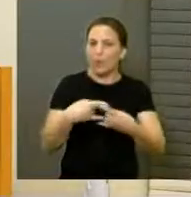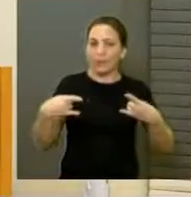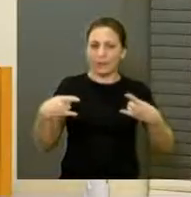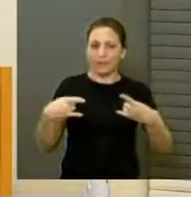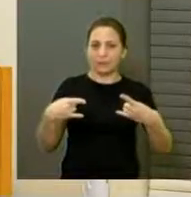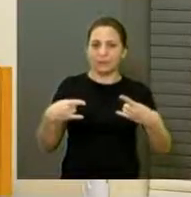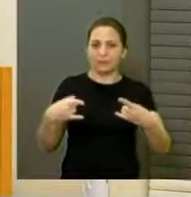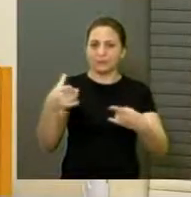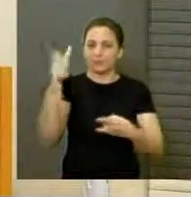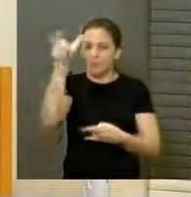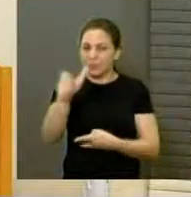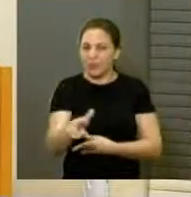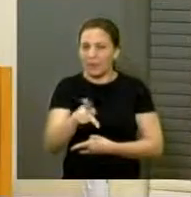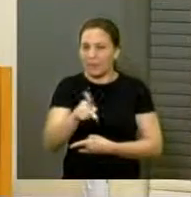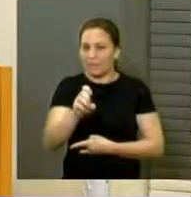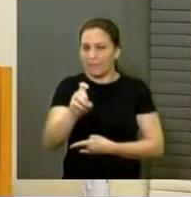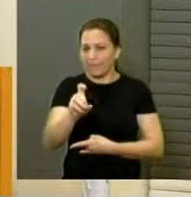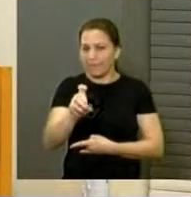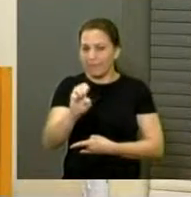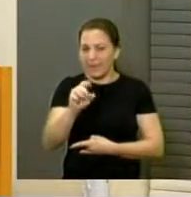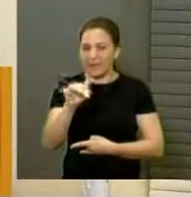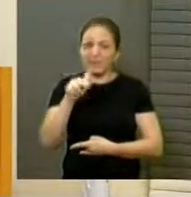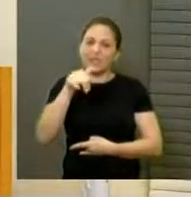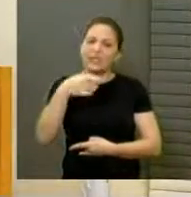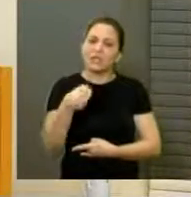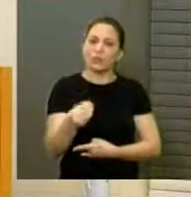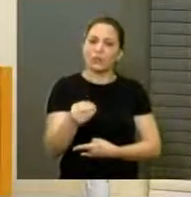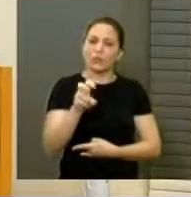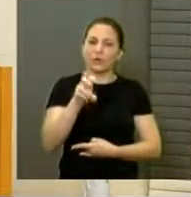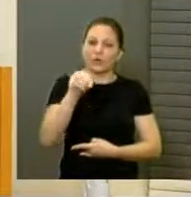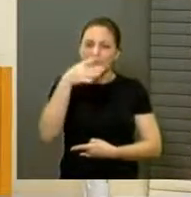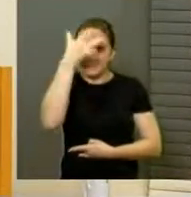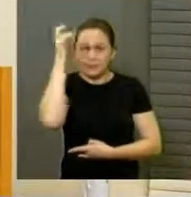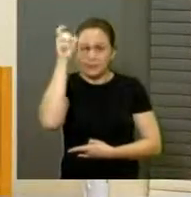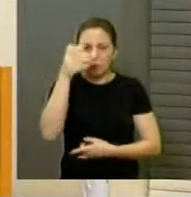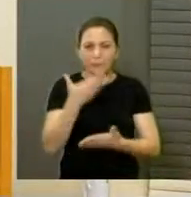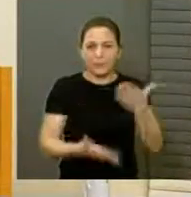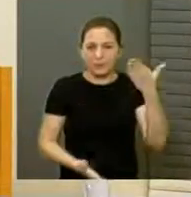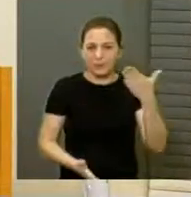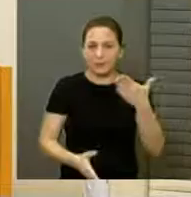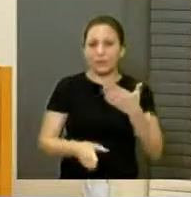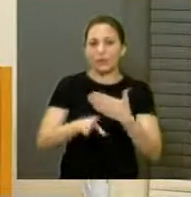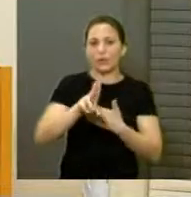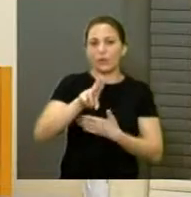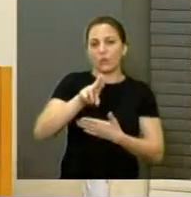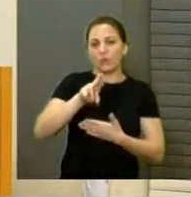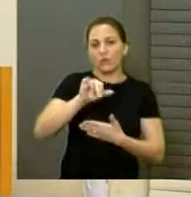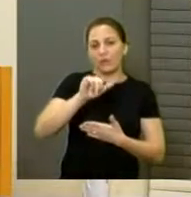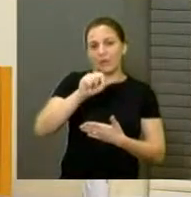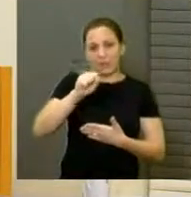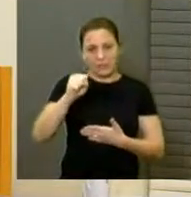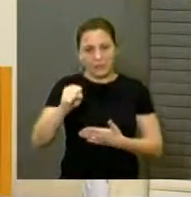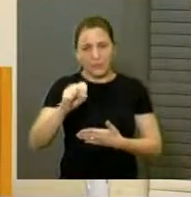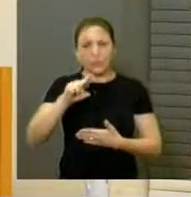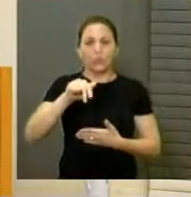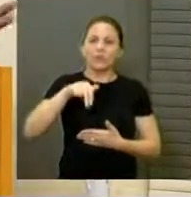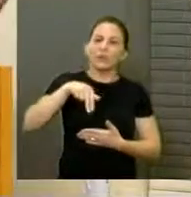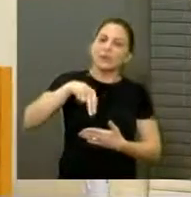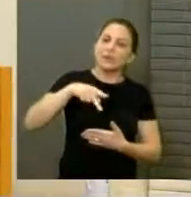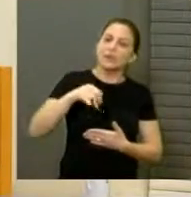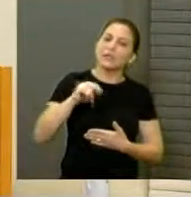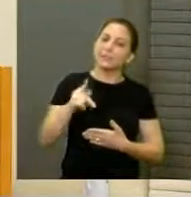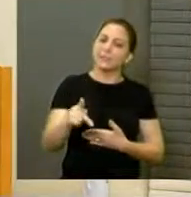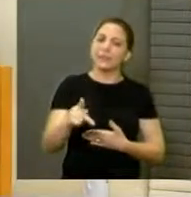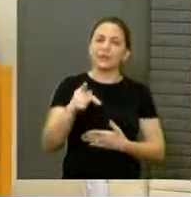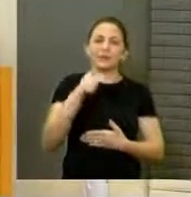Pedrinho, na Uniara, são quase 500. Você imagina, Uniesp, obrigado. Unip, obrigado. E